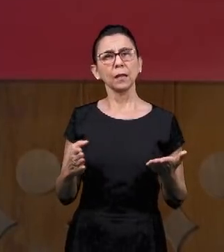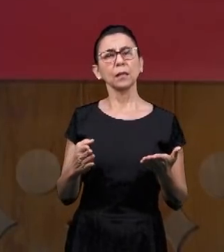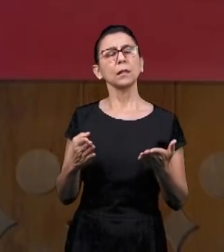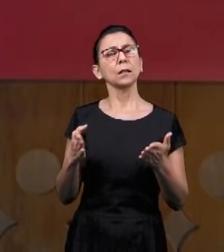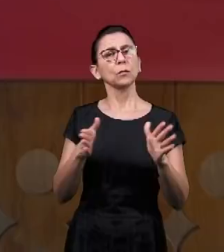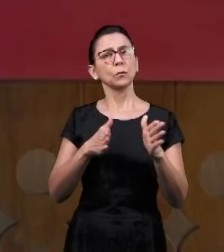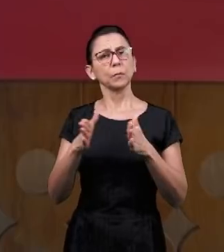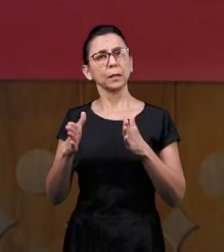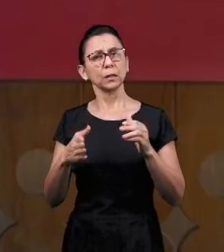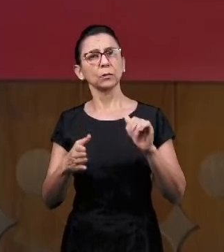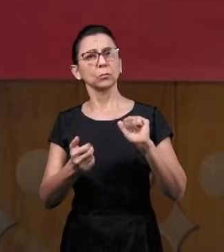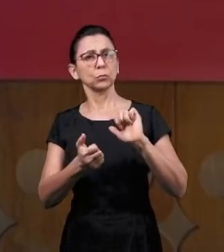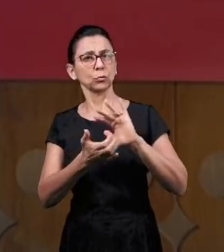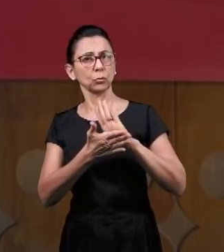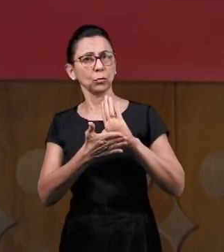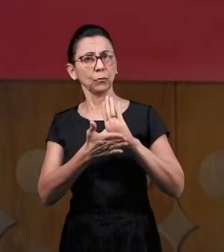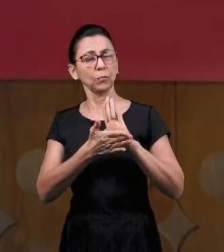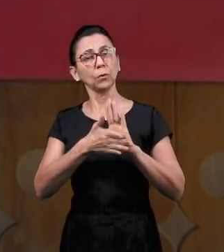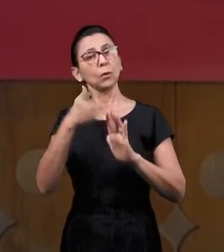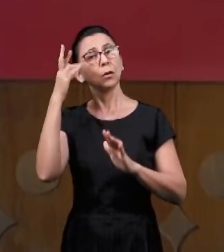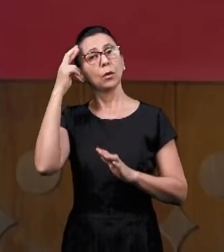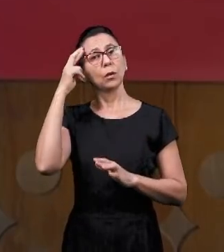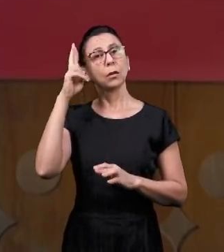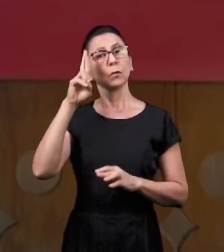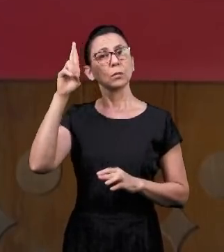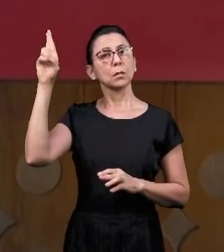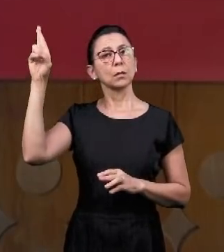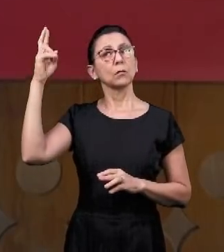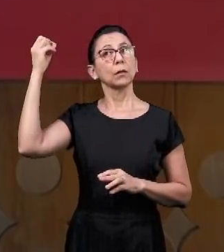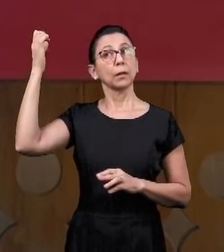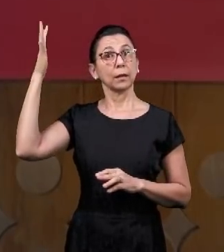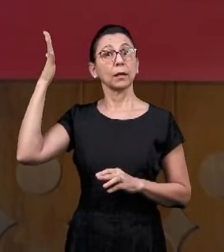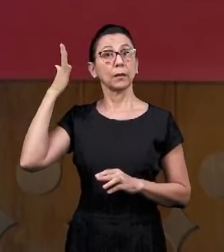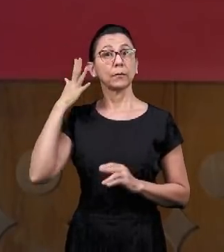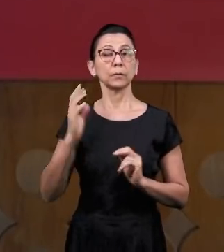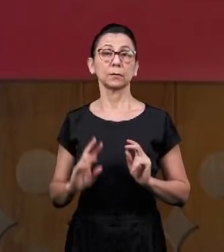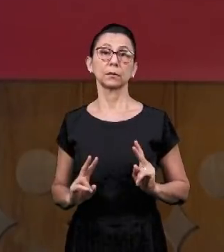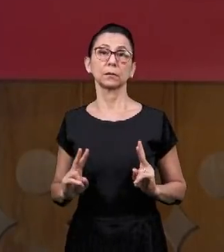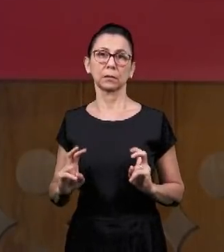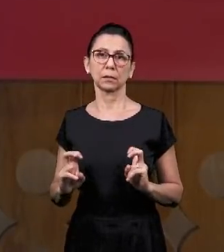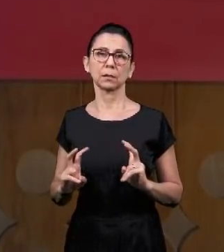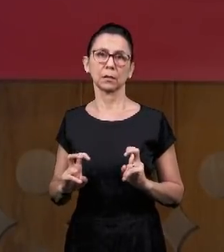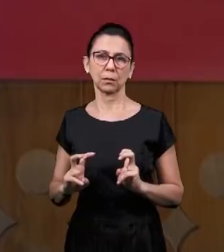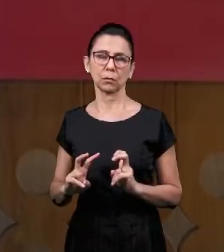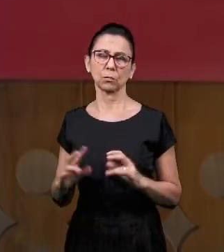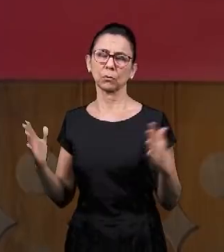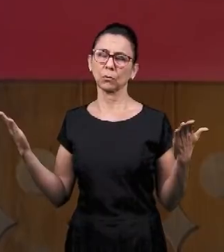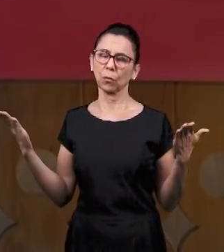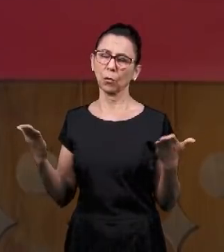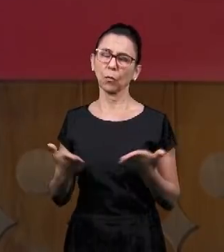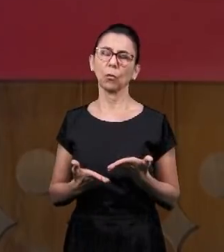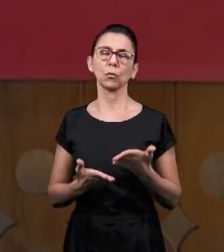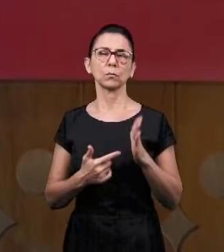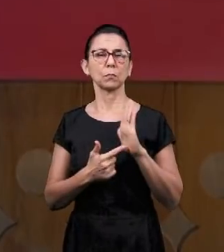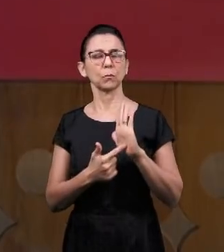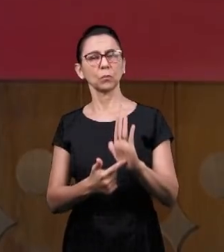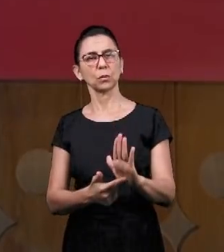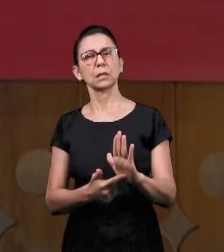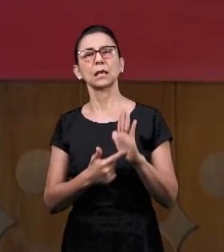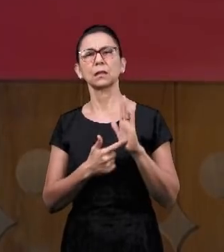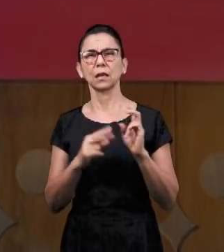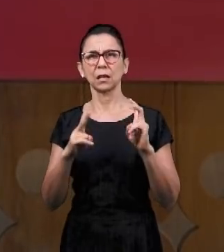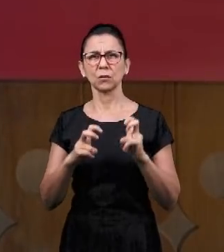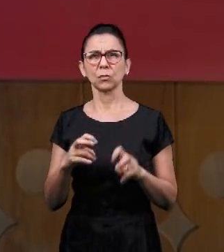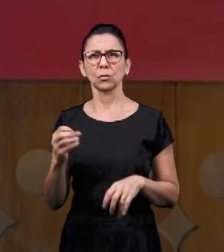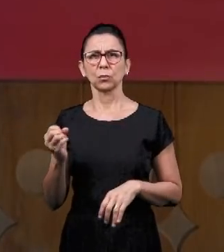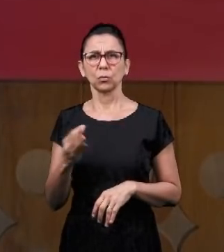Senhor abordou por revelação esse assunto, e é o assunto que nós vamos trazer aqui. Então não é assunto novo,